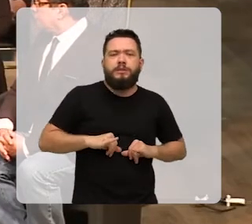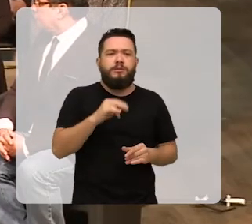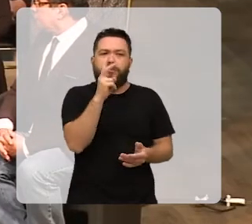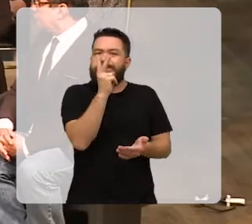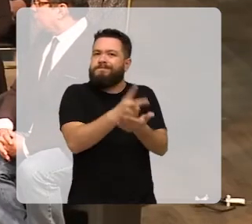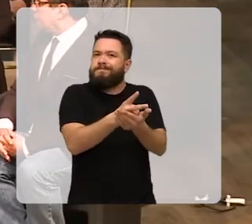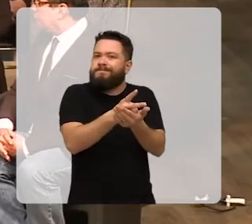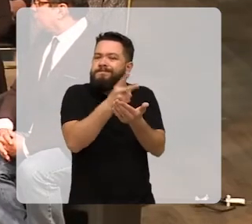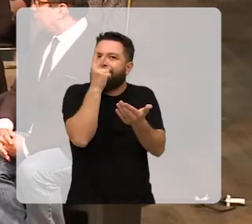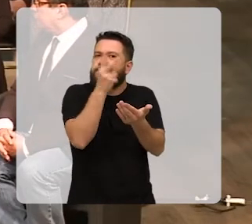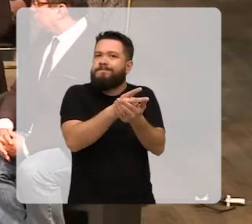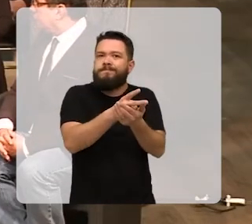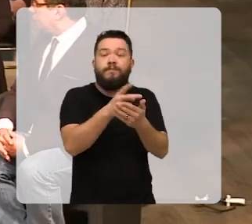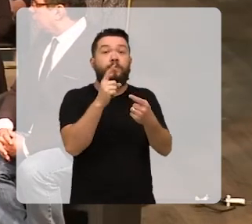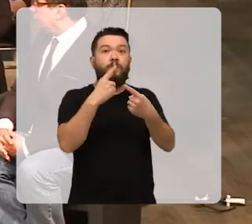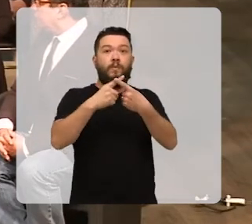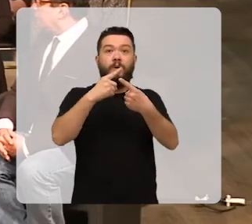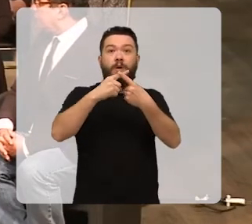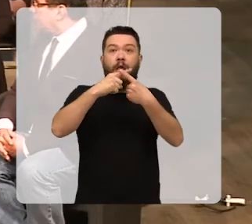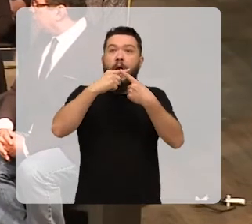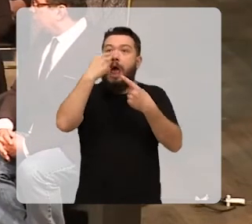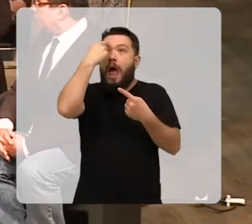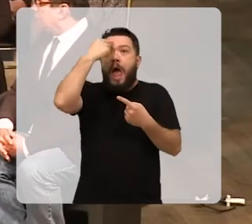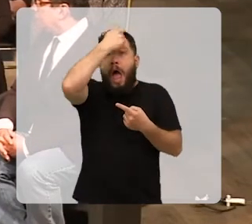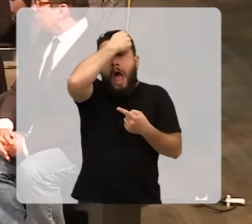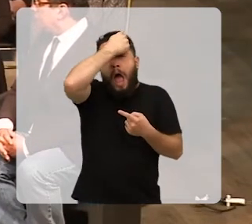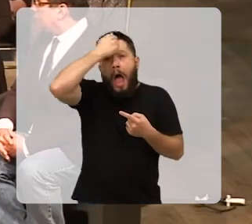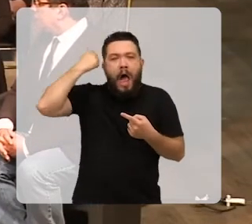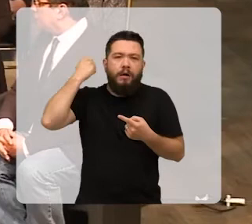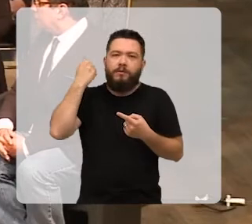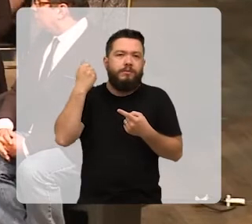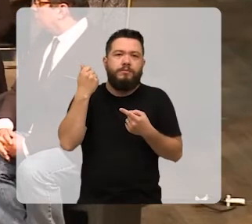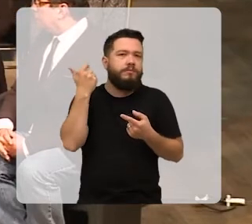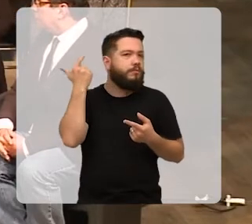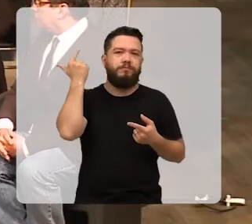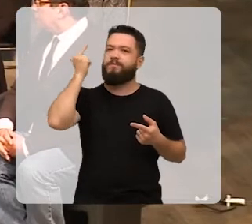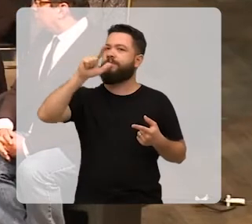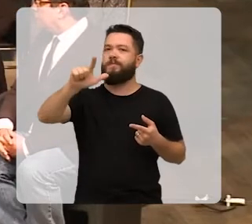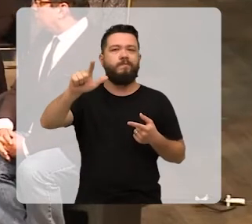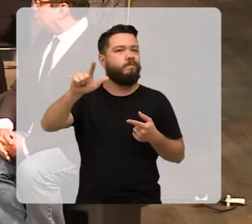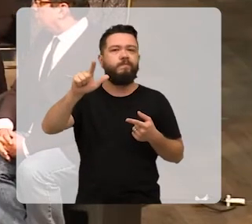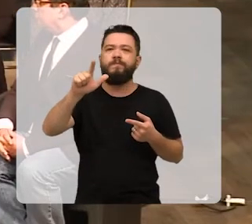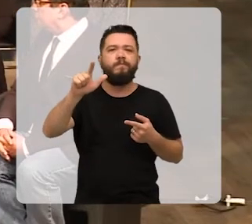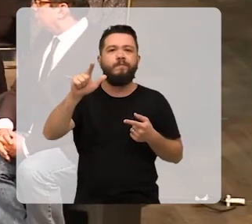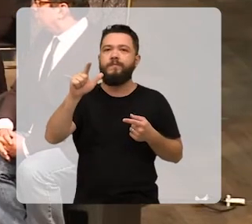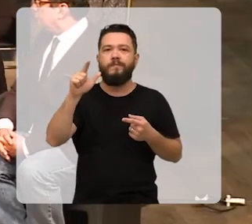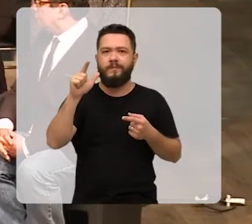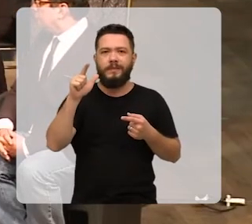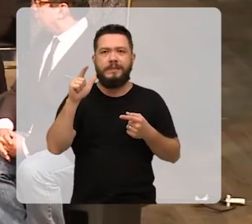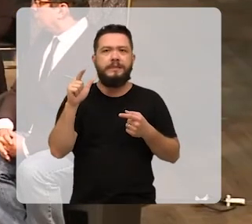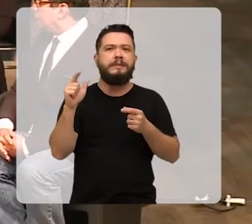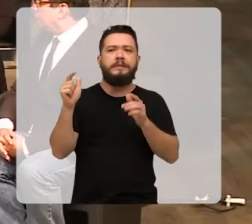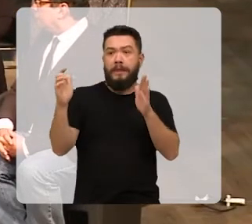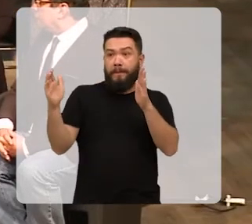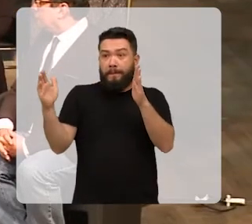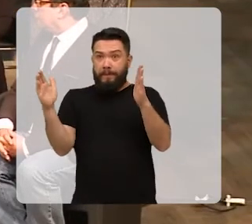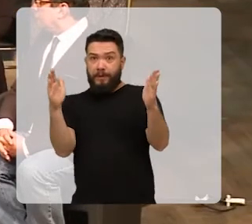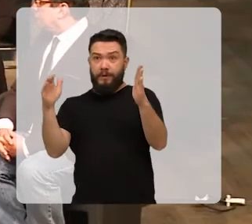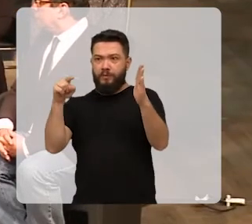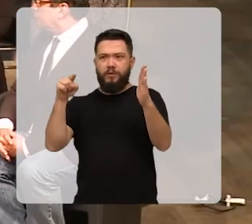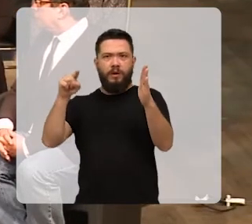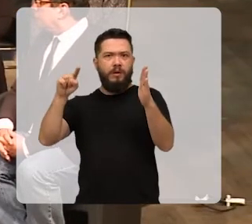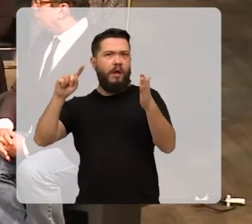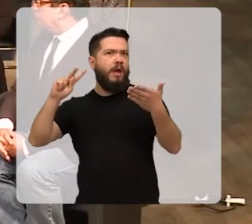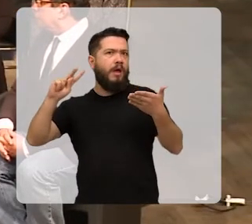não tem um botão de apagar. As sequências dos terríveis sofrimentos afetaram o